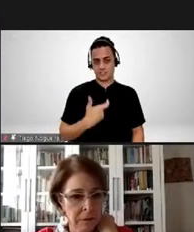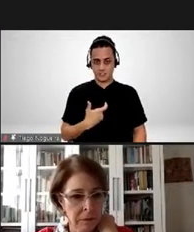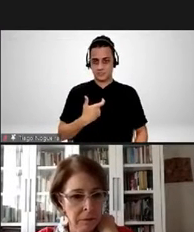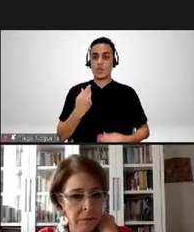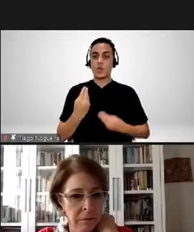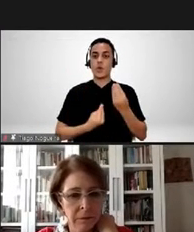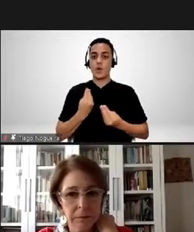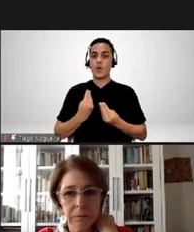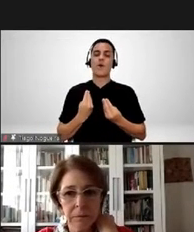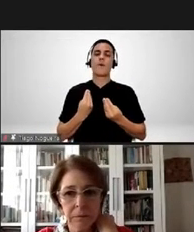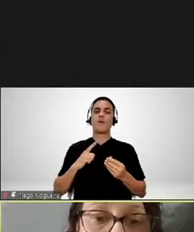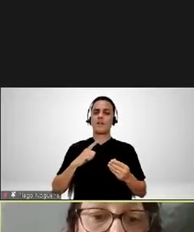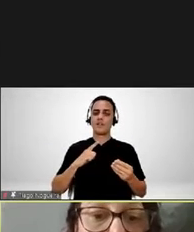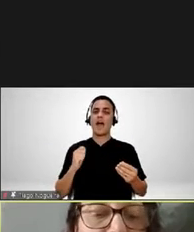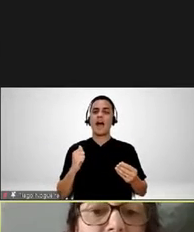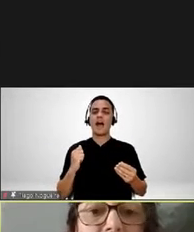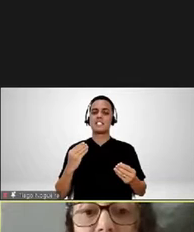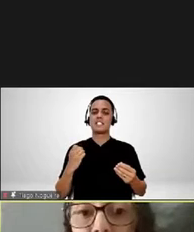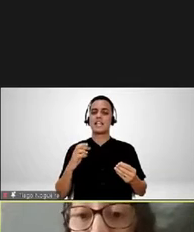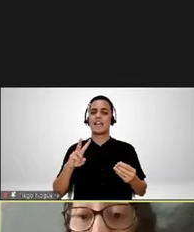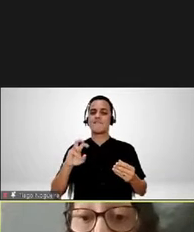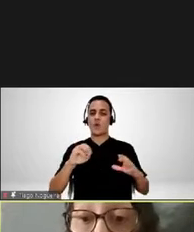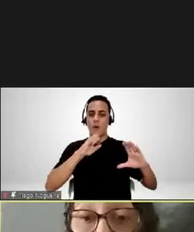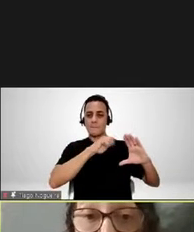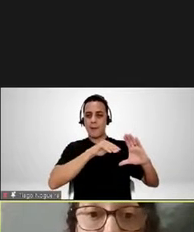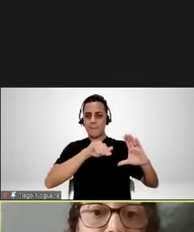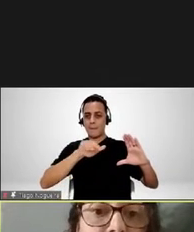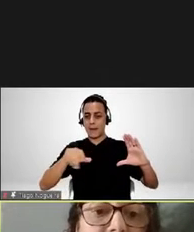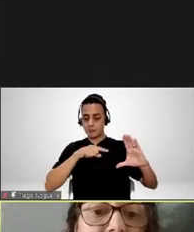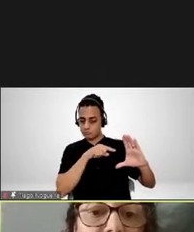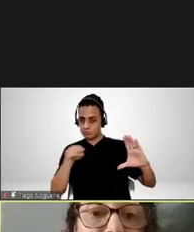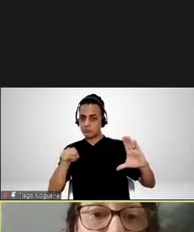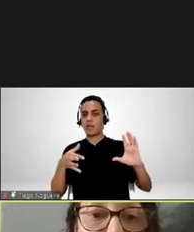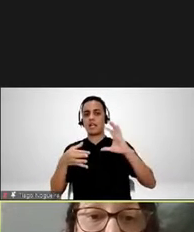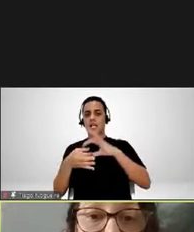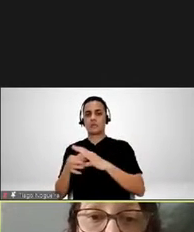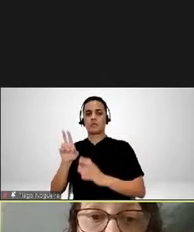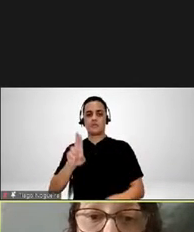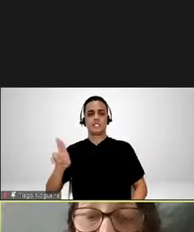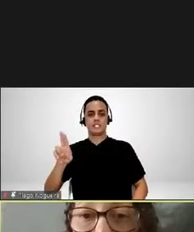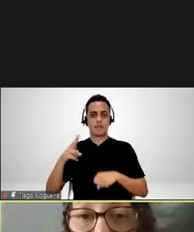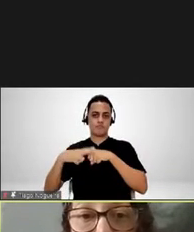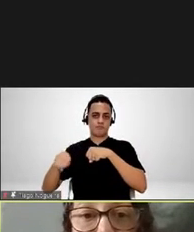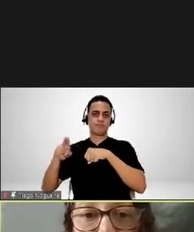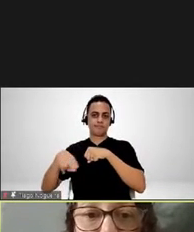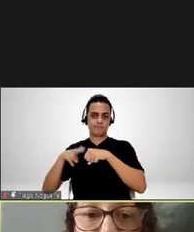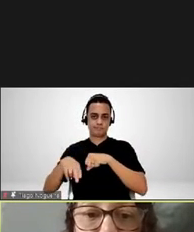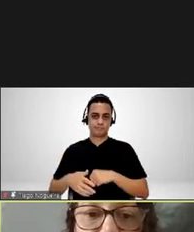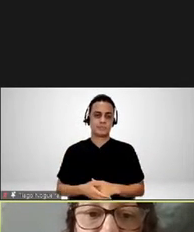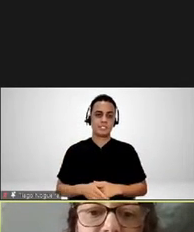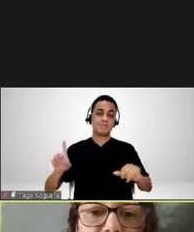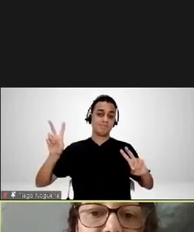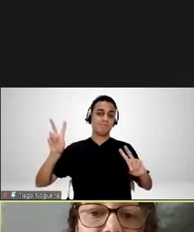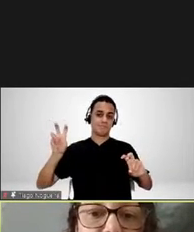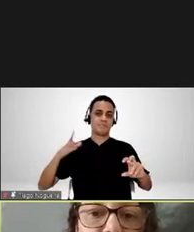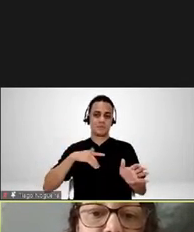de arte da Universidade Federal do Espírito Santo. Então, para tanto, O Evandro já está projetando aí, esse é o título da